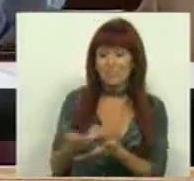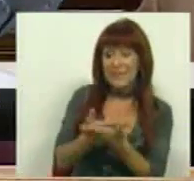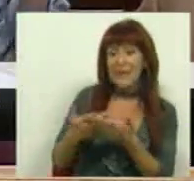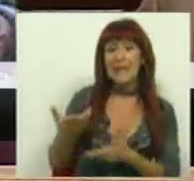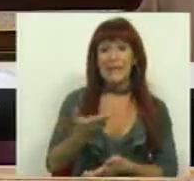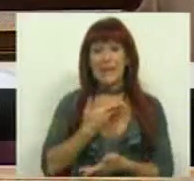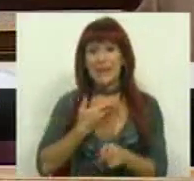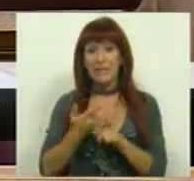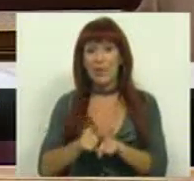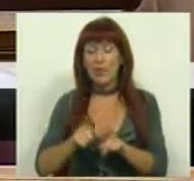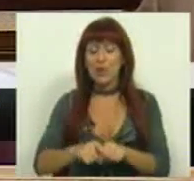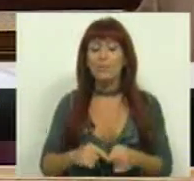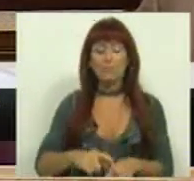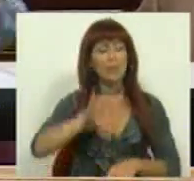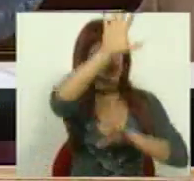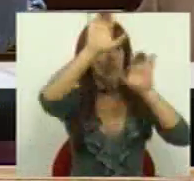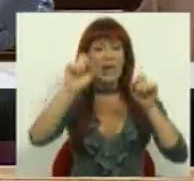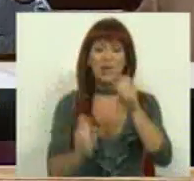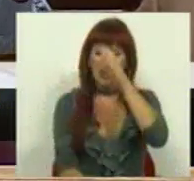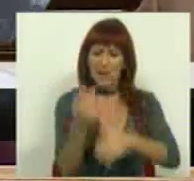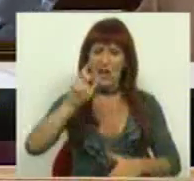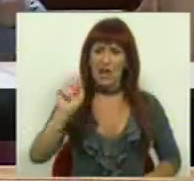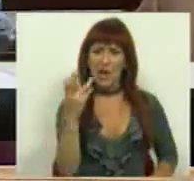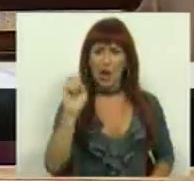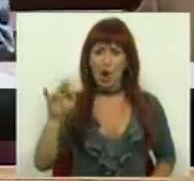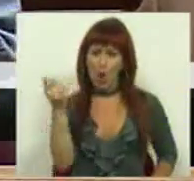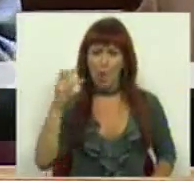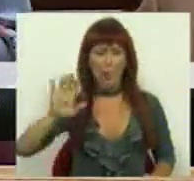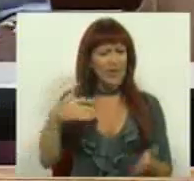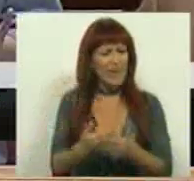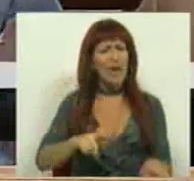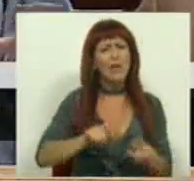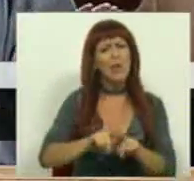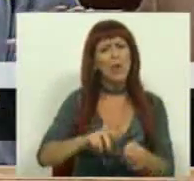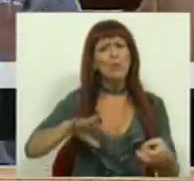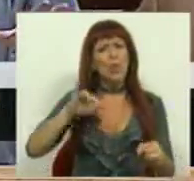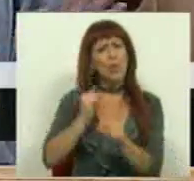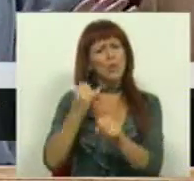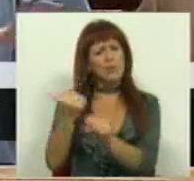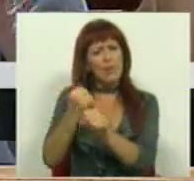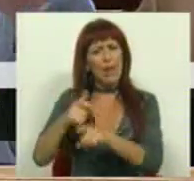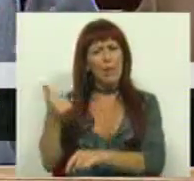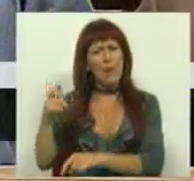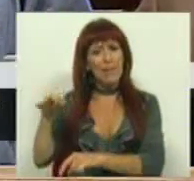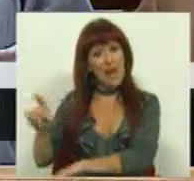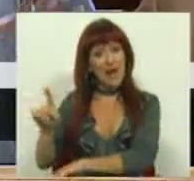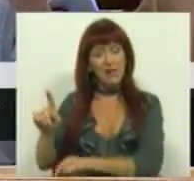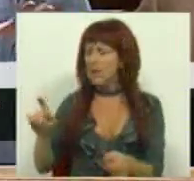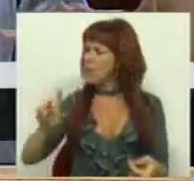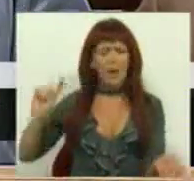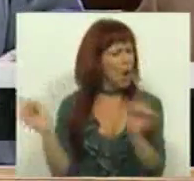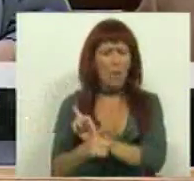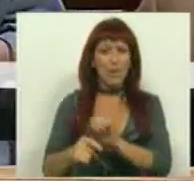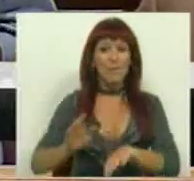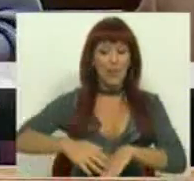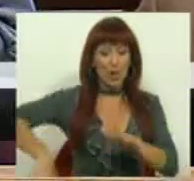as dívidas soberanas criando eurobonds, dar um outro papel ao BCE, mas nada disso foi decidido. Ao invés, e